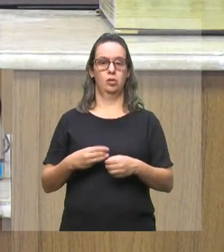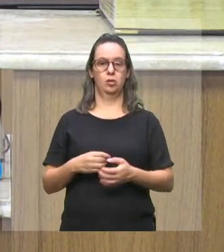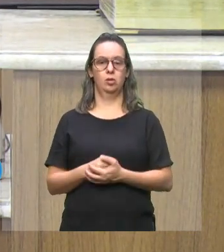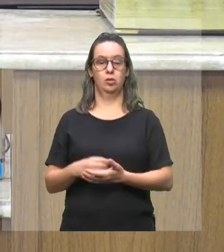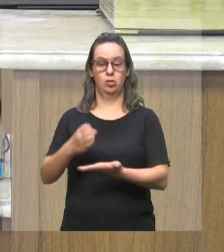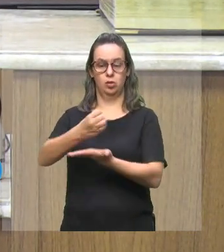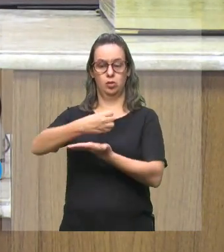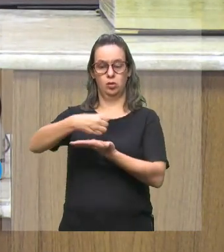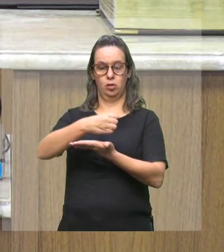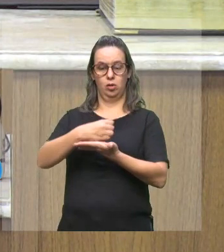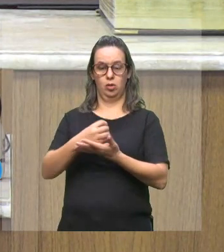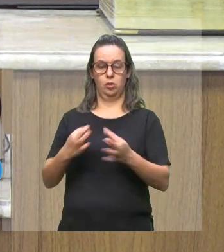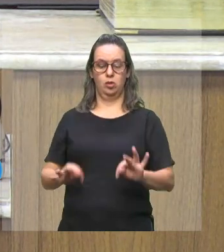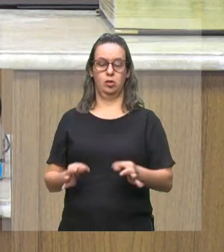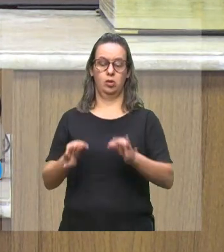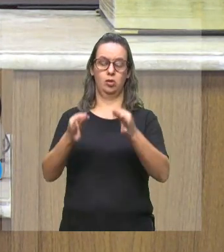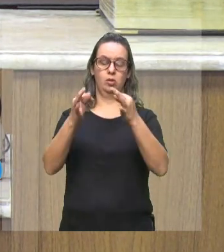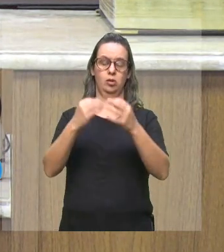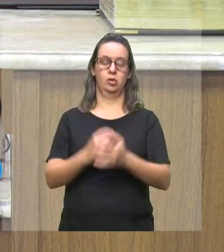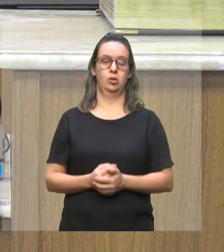Assis, como ouvintes.